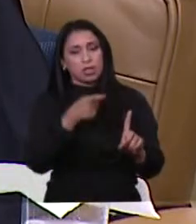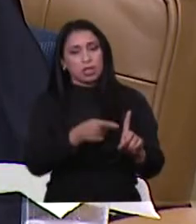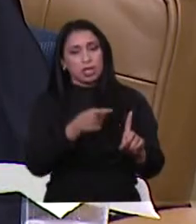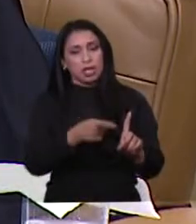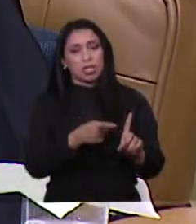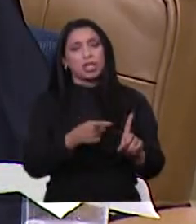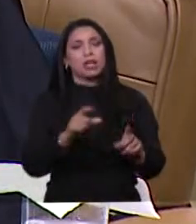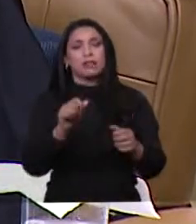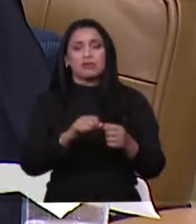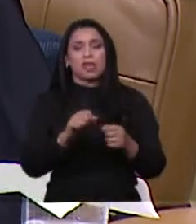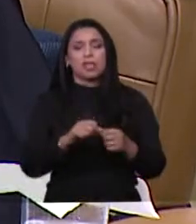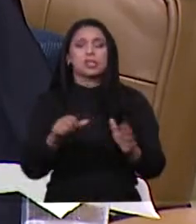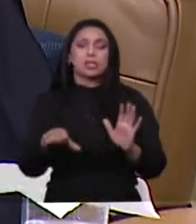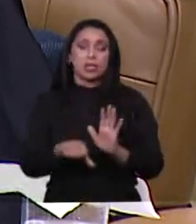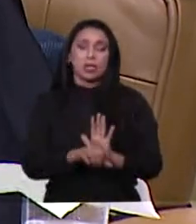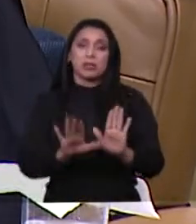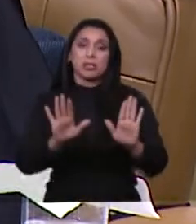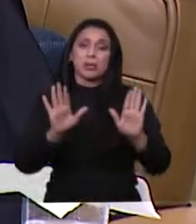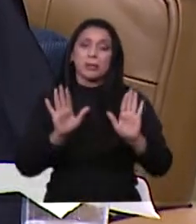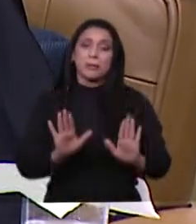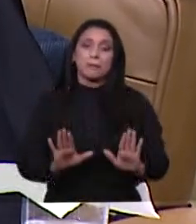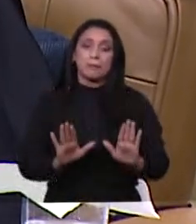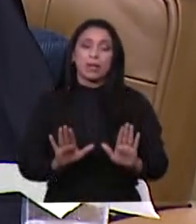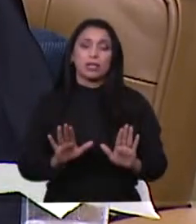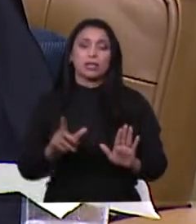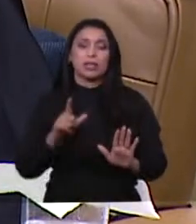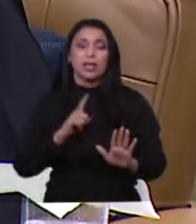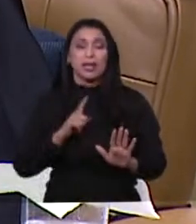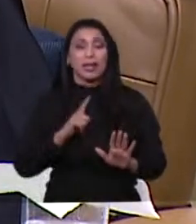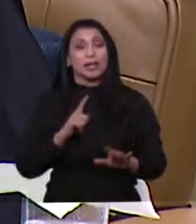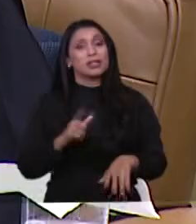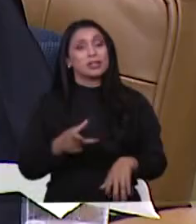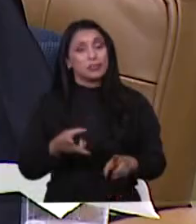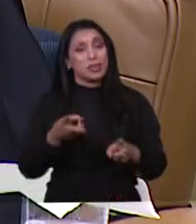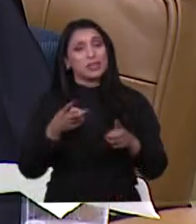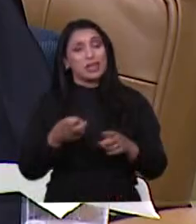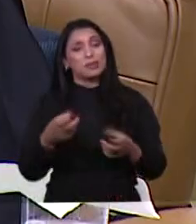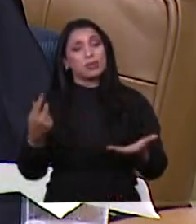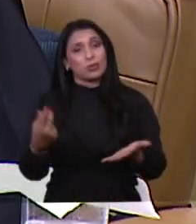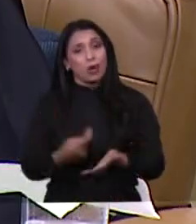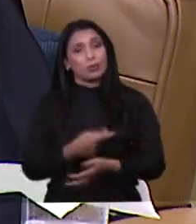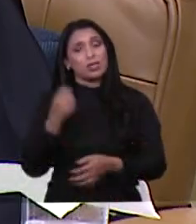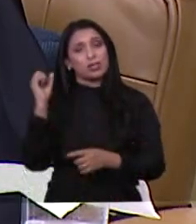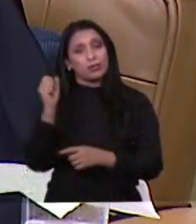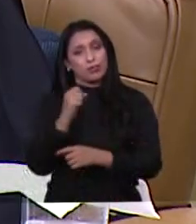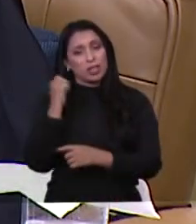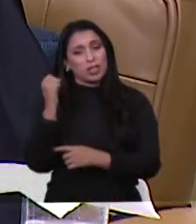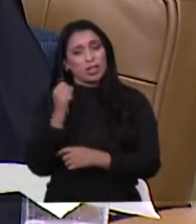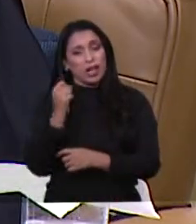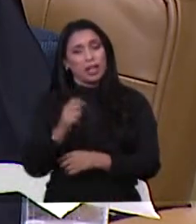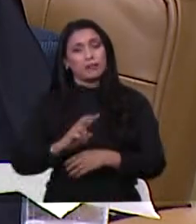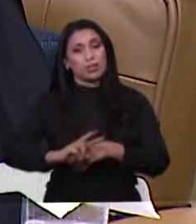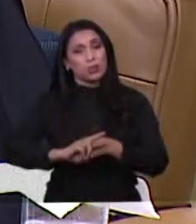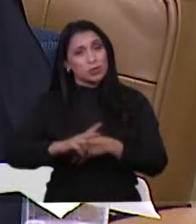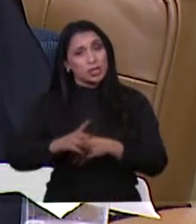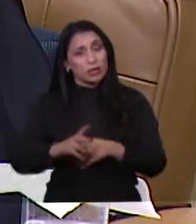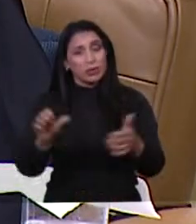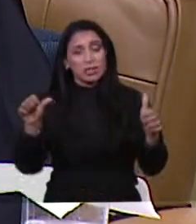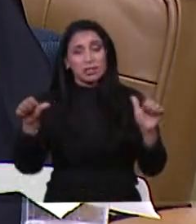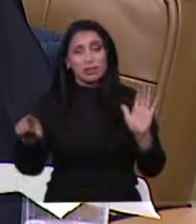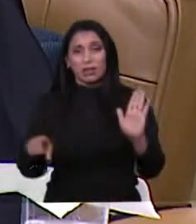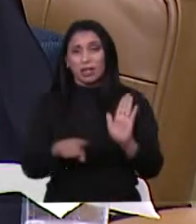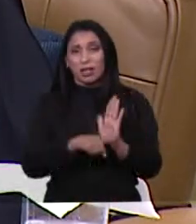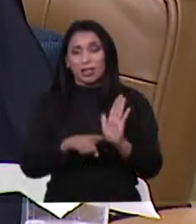para a prática de crimes. Sem embargo, as circunstâncias são graves, as consequências são negativas e os danos são de